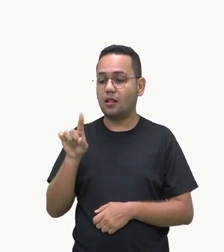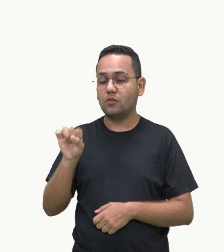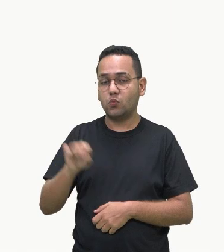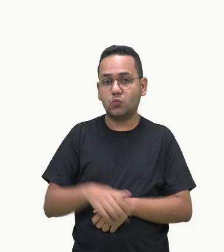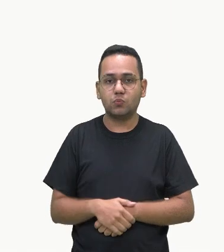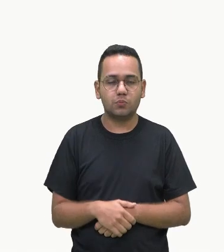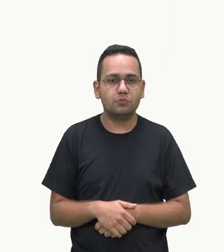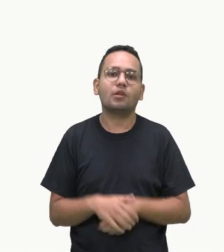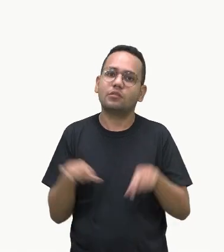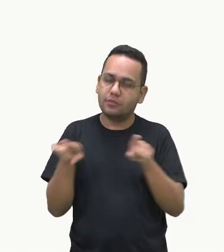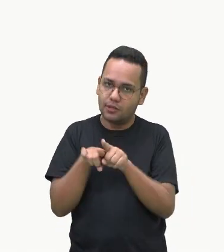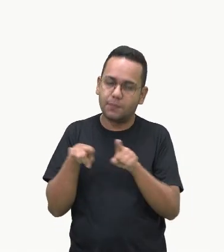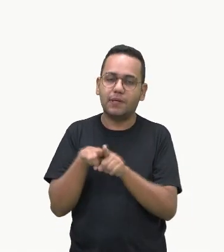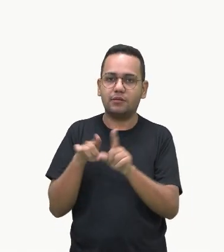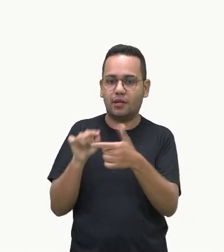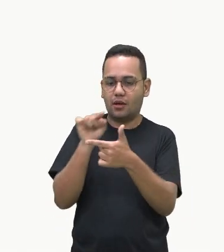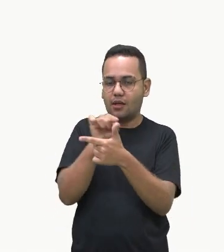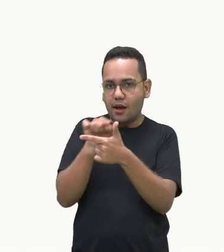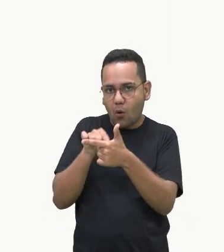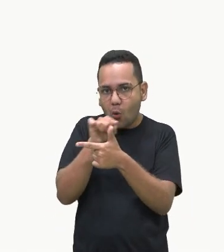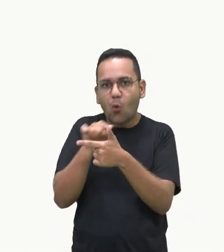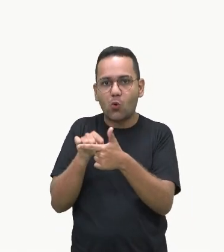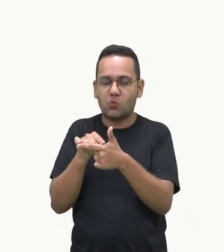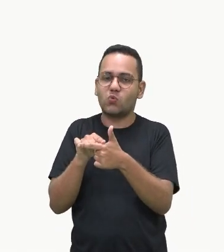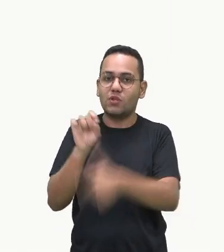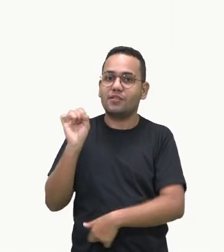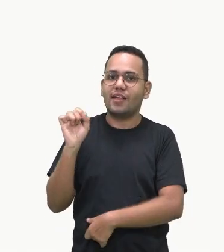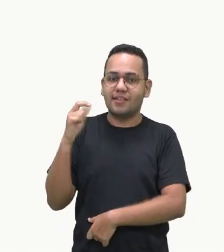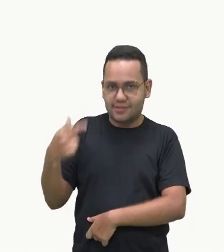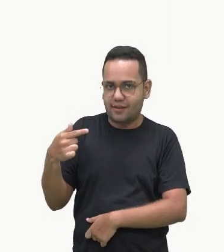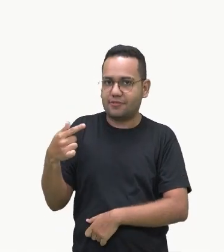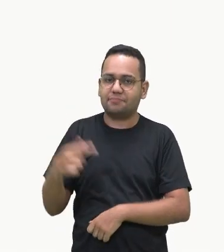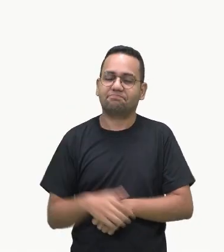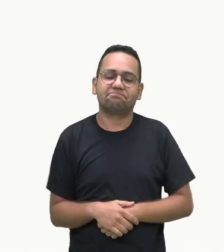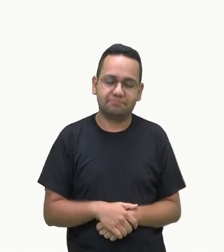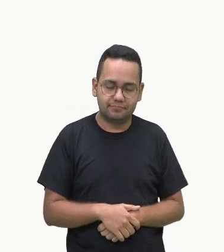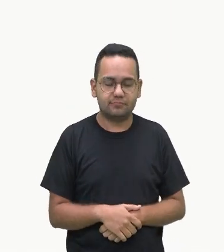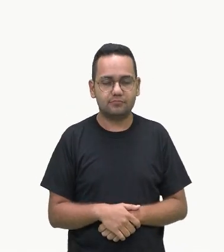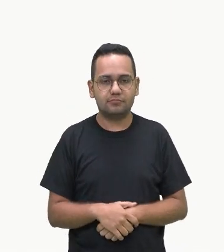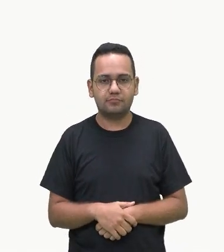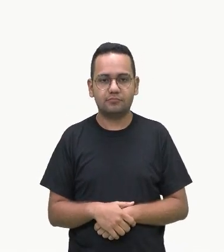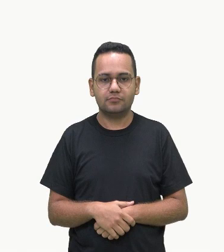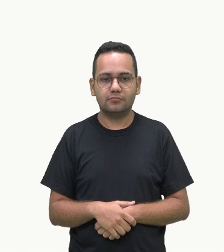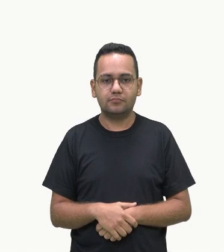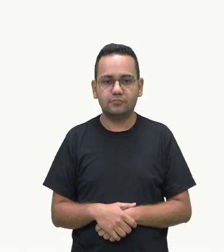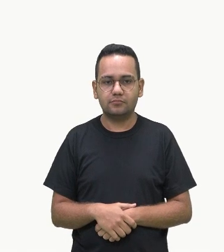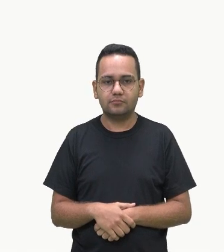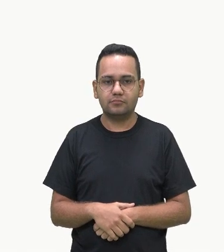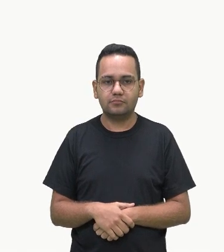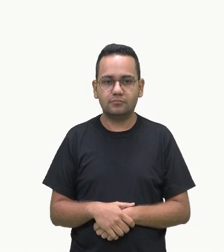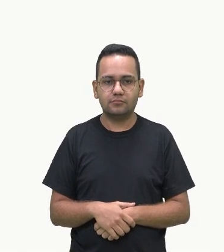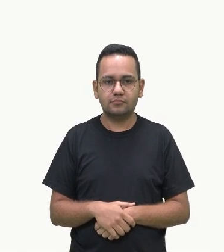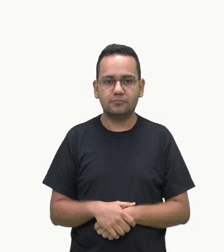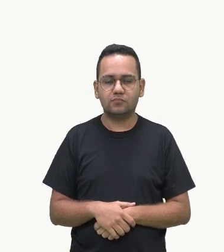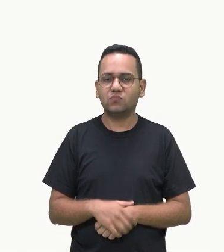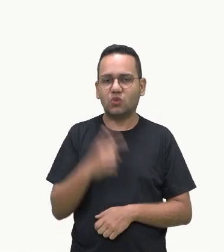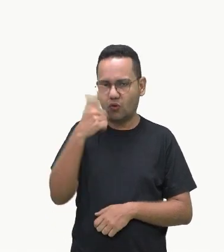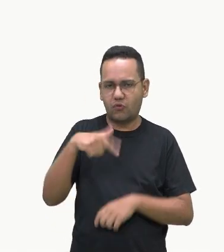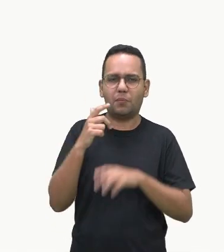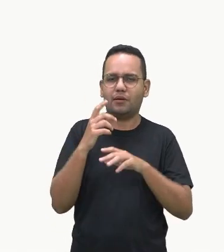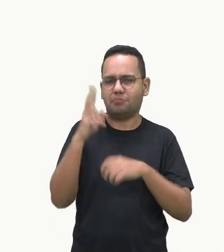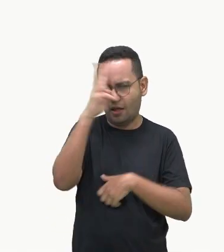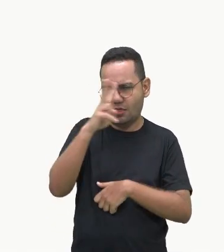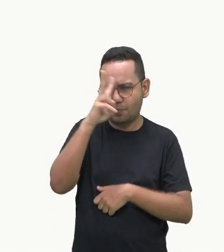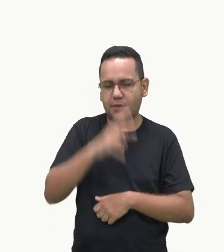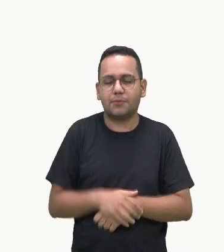7 lados, ele vai ter aí 7 ângulos. Então, só retomando aqui o início da aula, não é? O